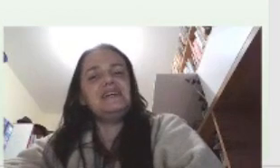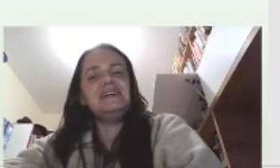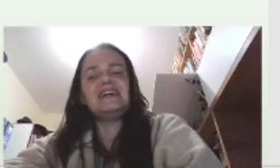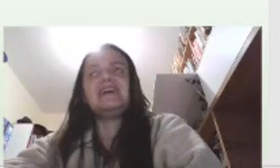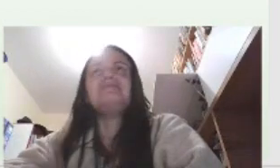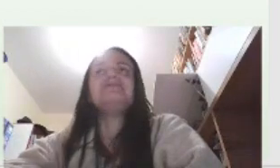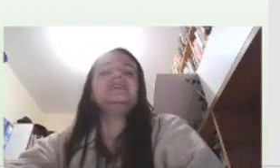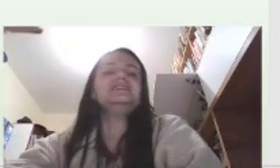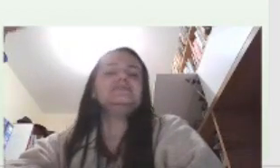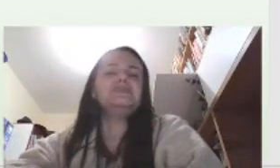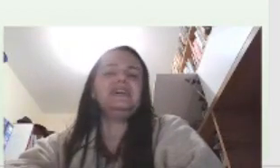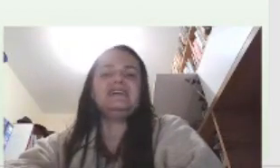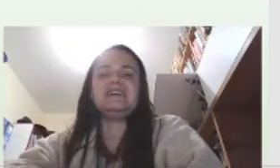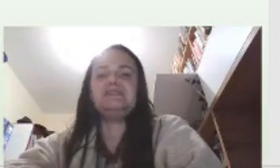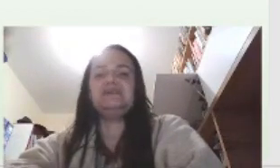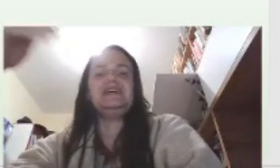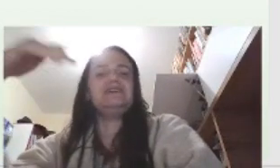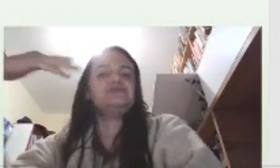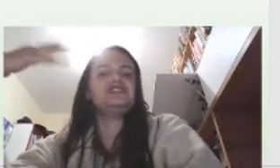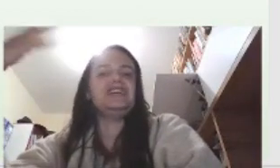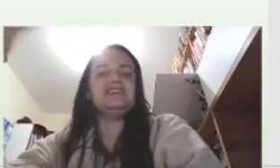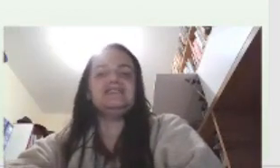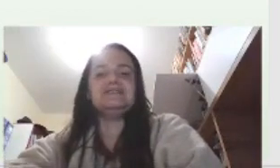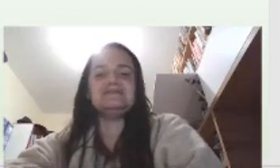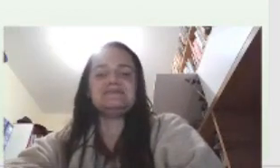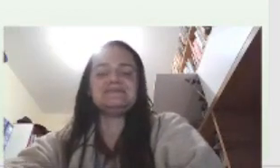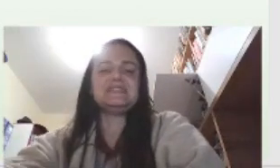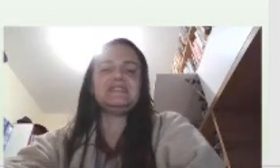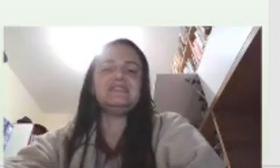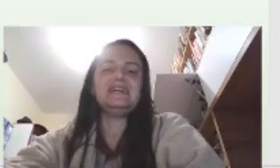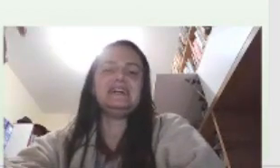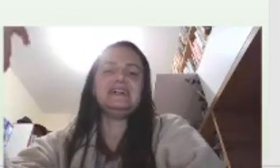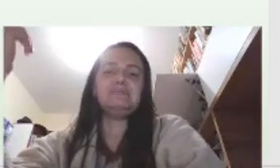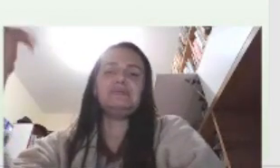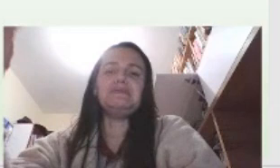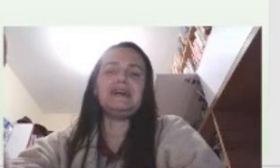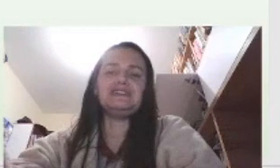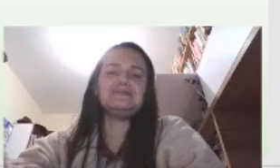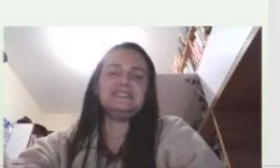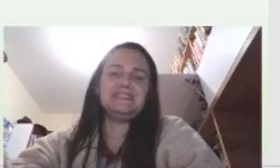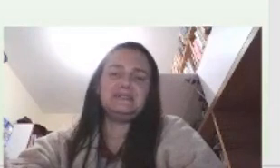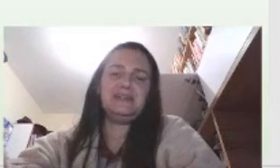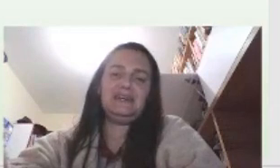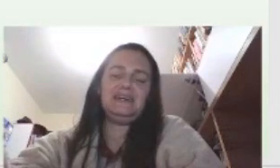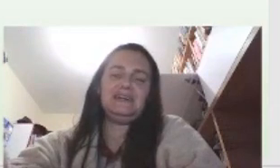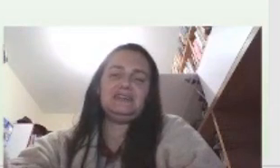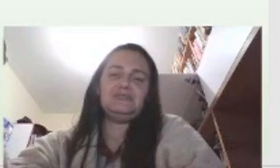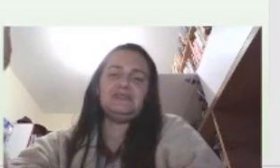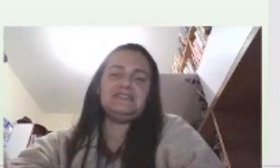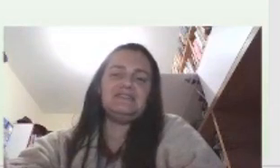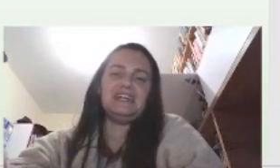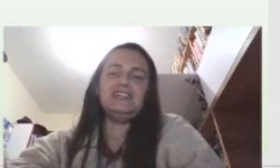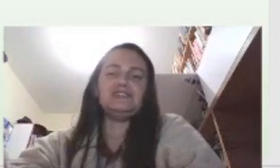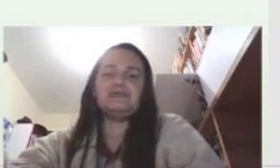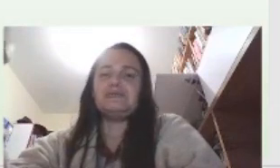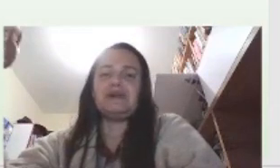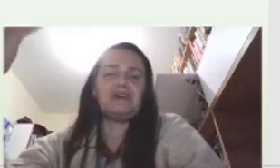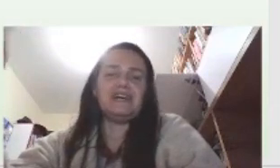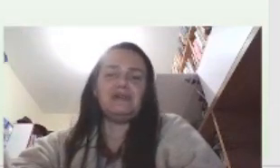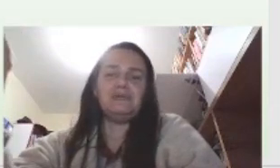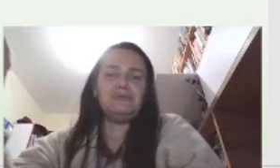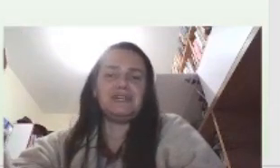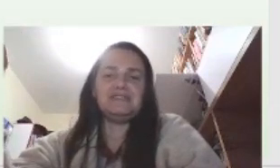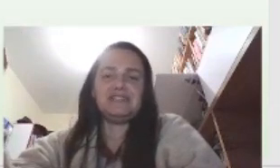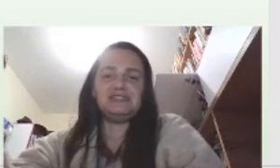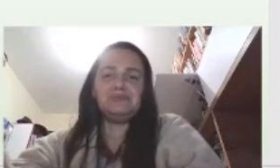querer no banheiro e aquela fila do banheiro, aquele banheiro nojento. Então, é problemático você tomar cerveja ou tomar